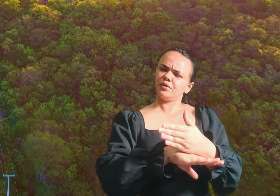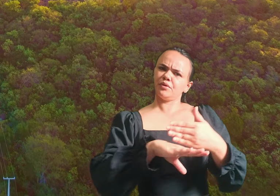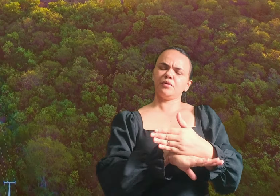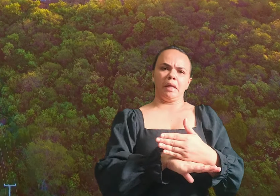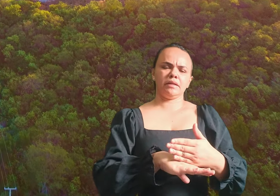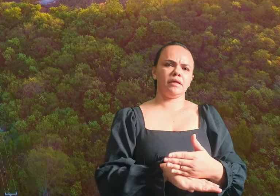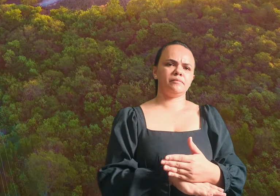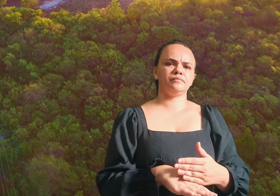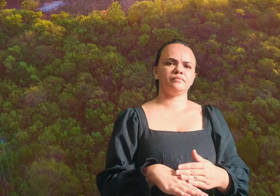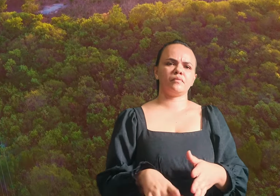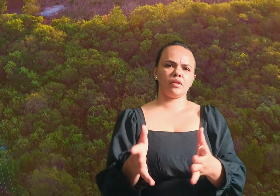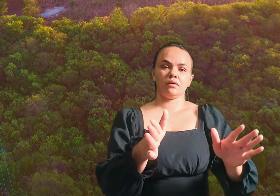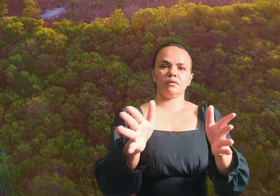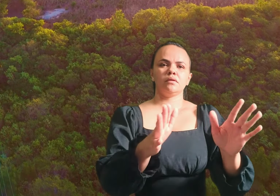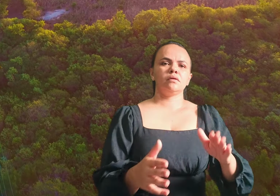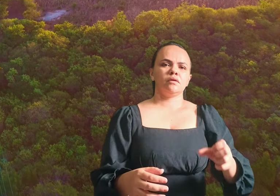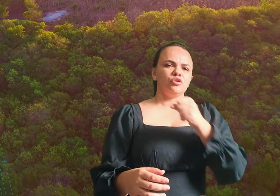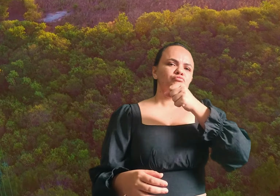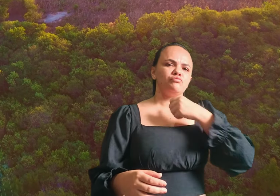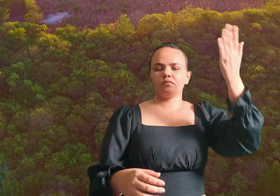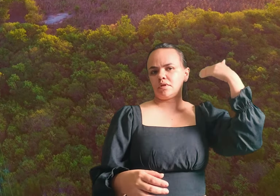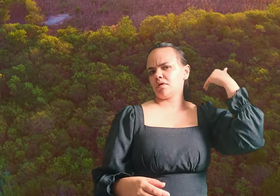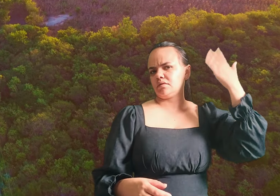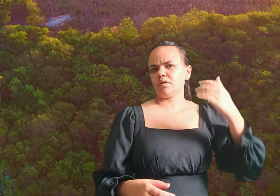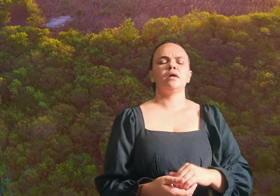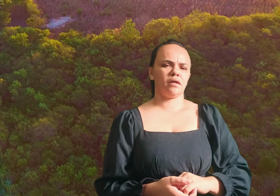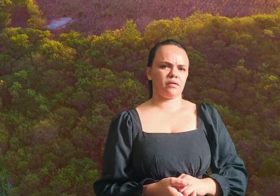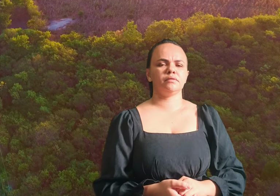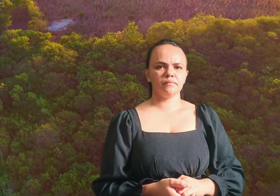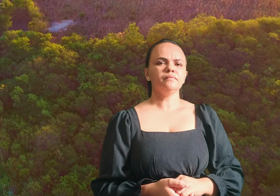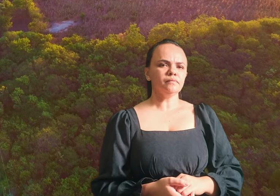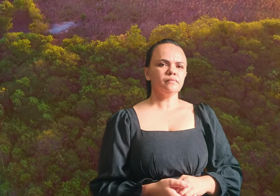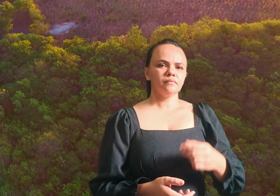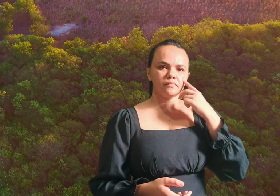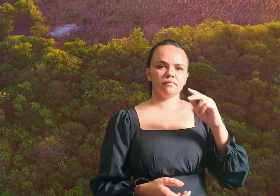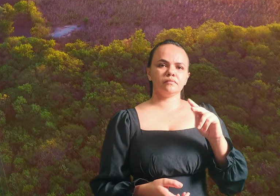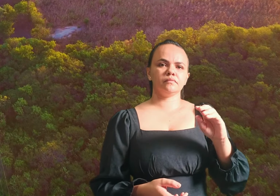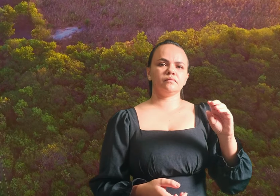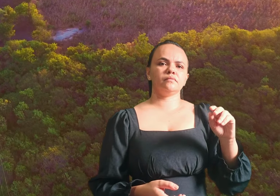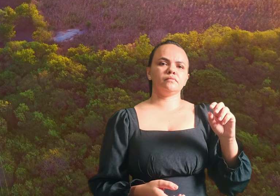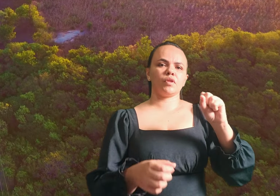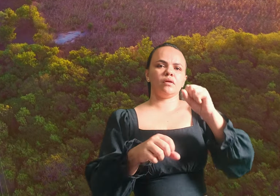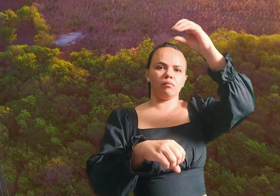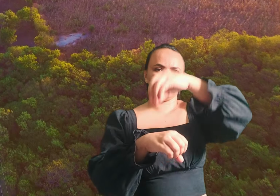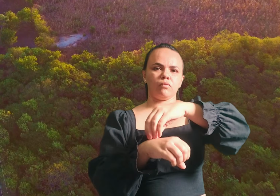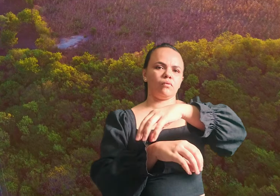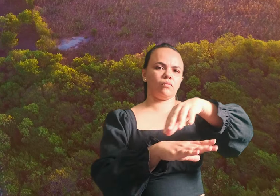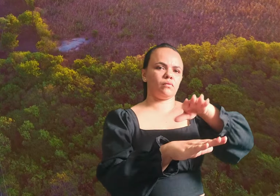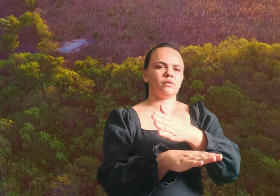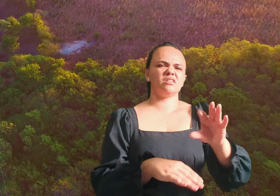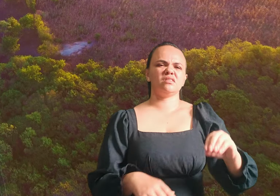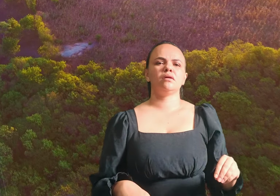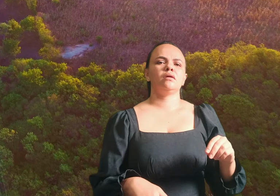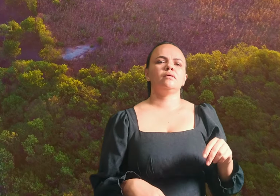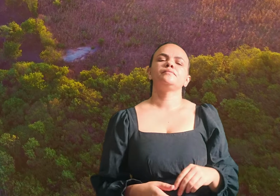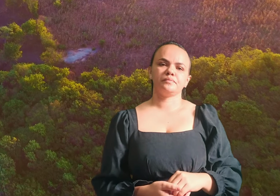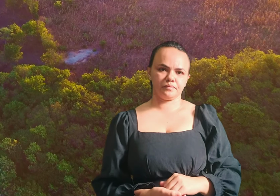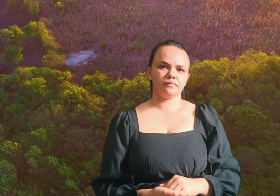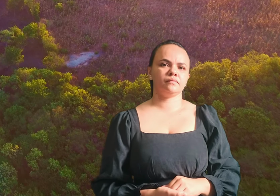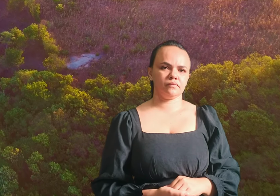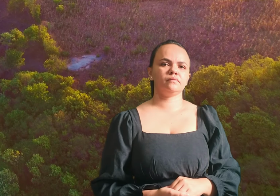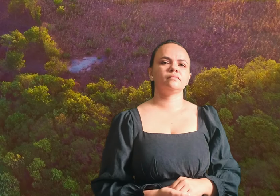Antiga Estrada porque aquela Estrada lá que pega Pelo Sol Nascente que desce no São Miguelzinho é a estrada mais antiga que se tinha e uma coisa